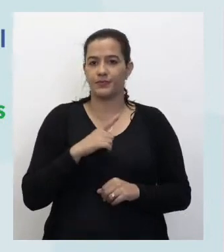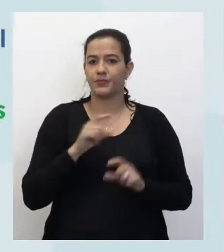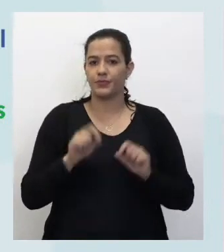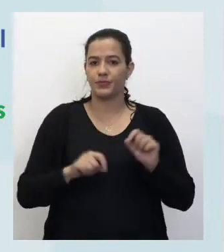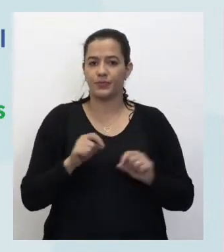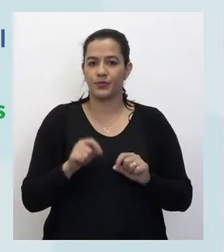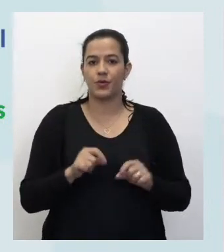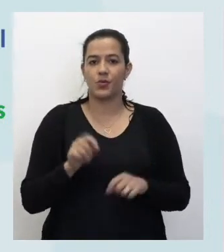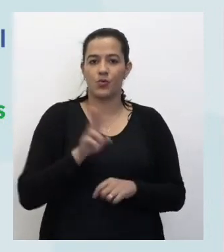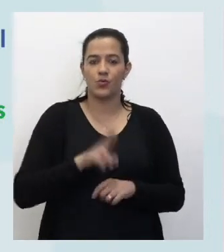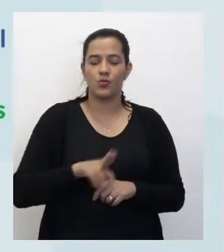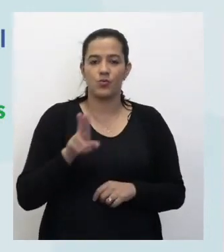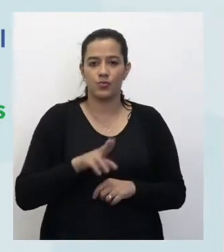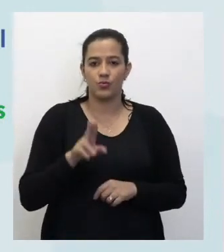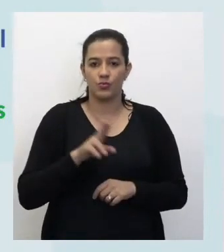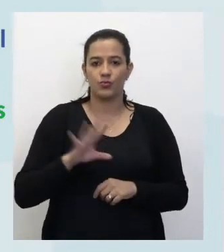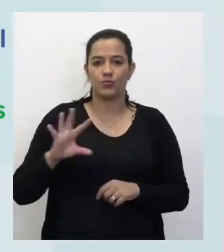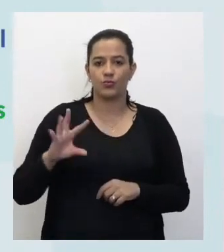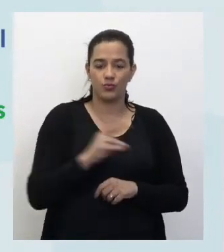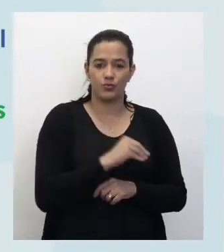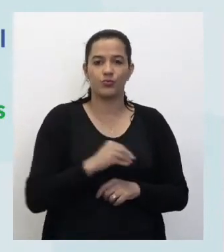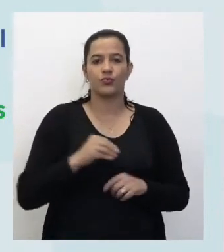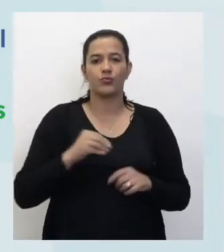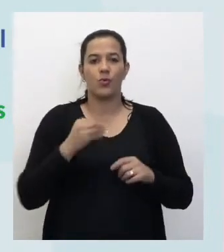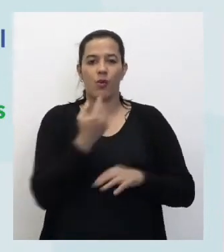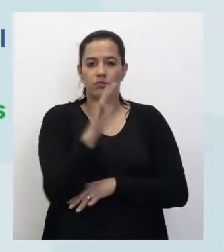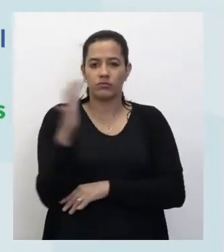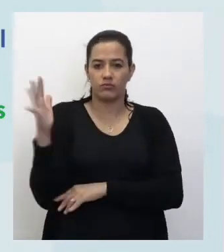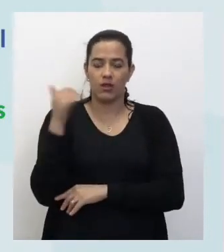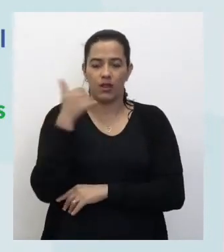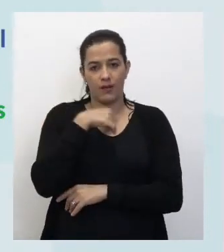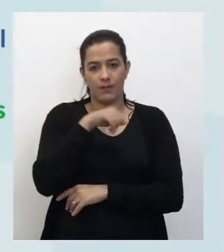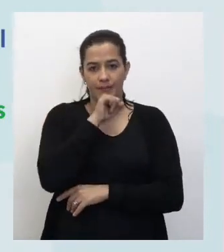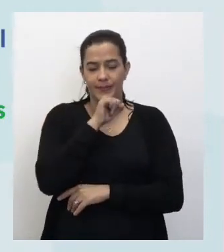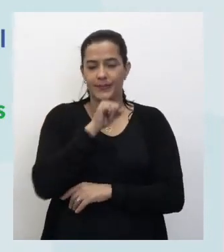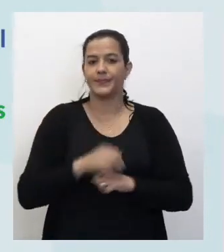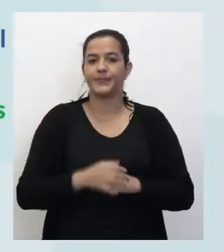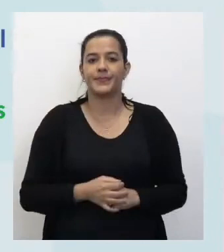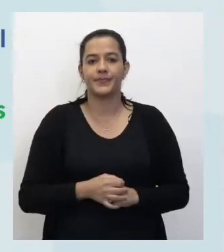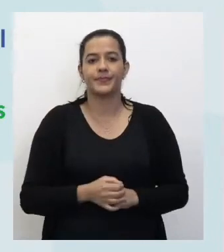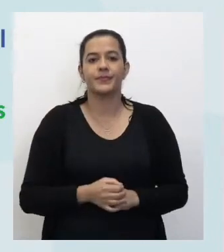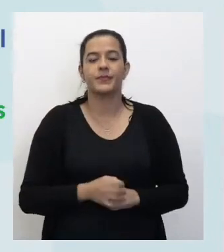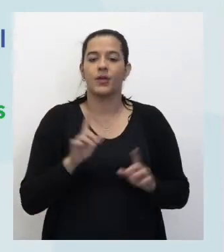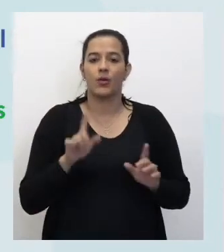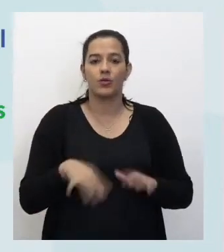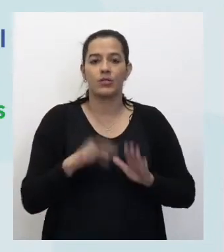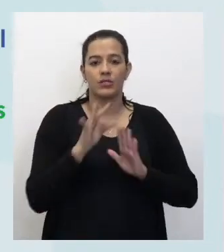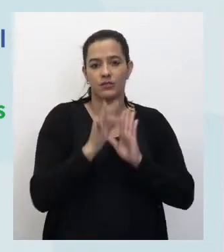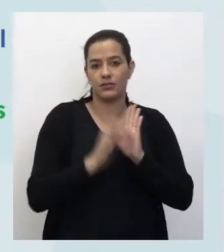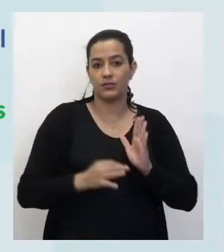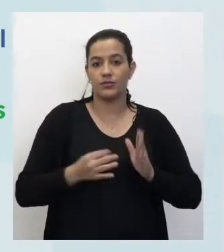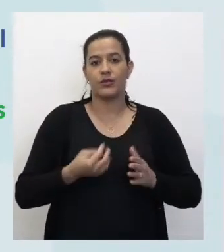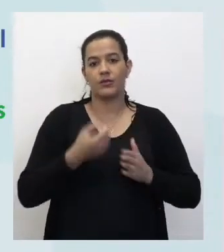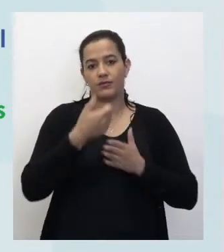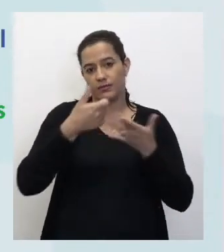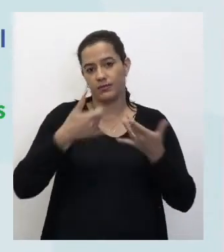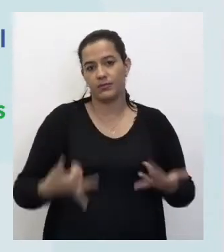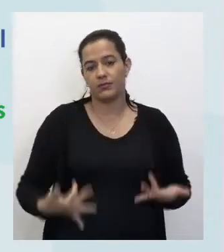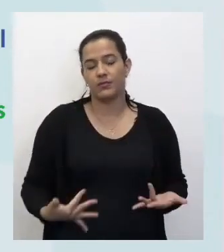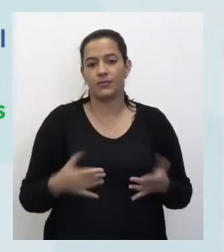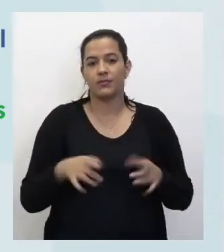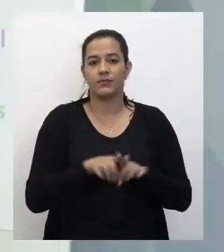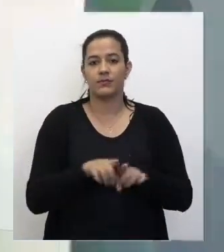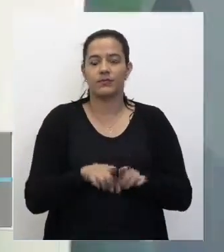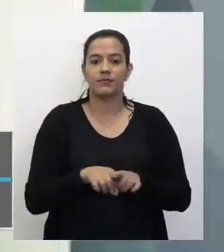não sustentável, a mãe de todos os problemas ambientais. Então, o nosso texto vai ser sobre isso. Agora a gente vai fechar o chat um pouquinho para que